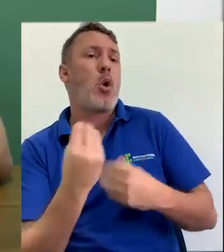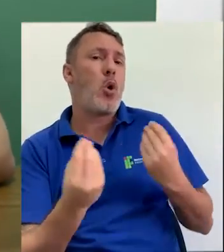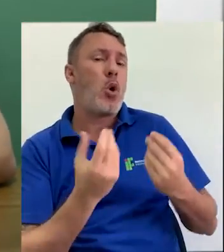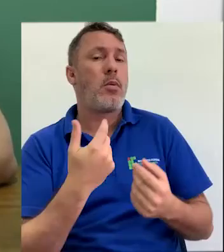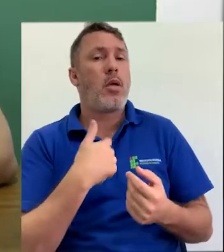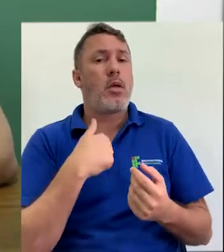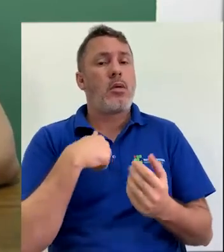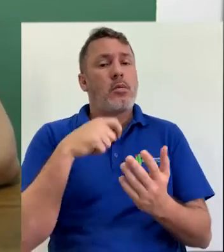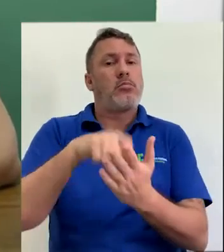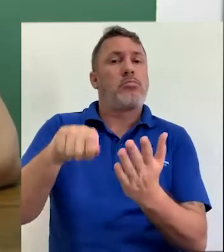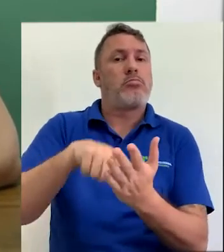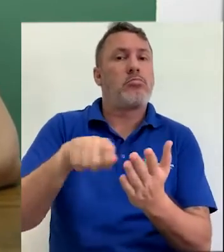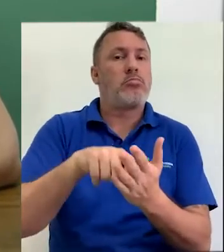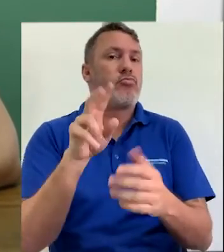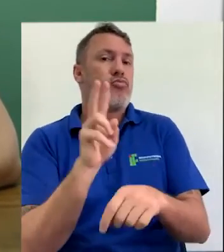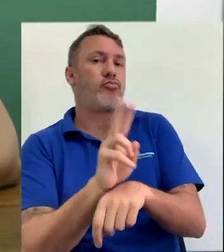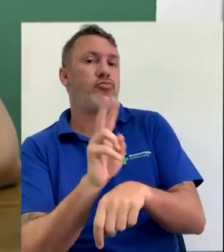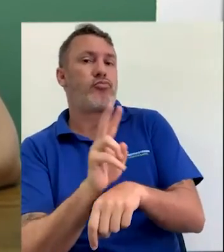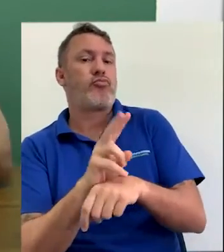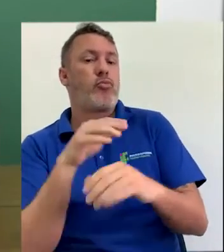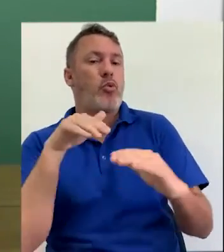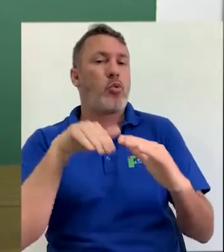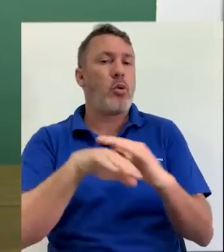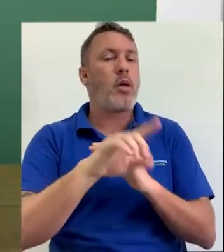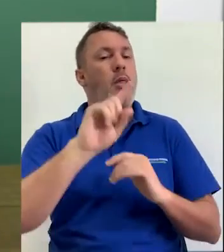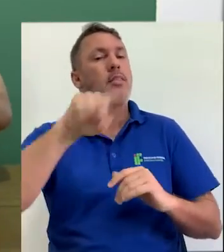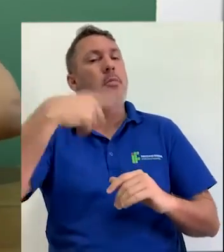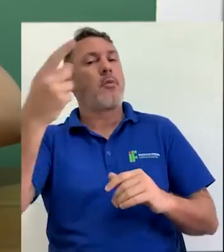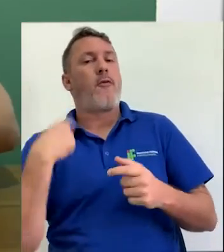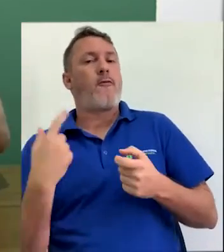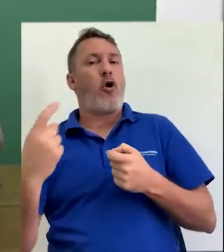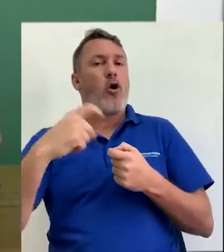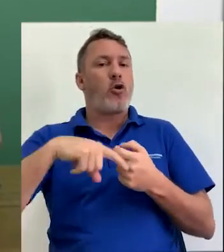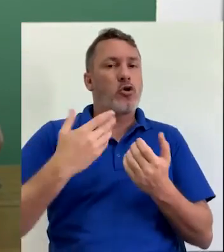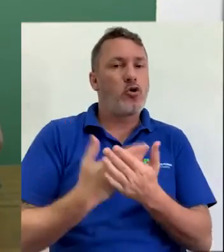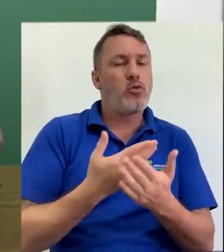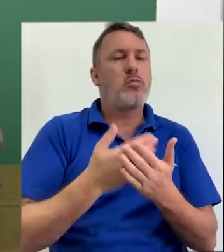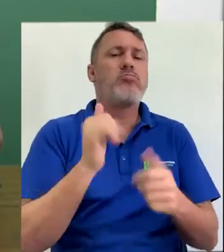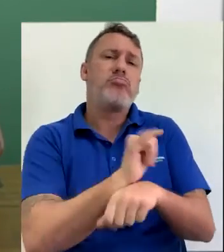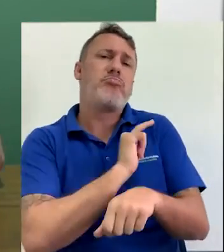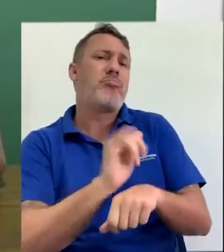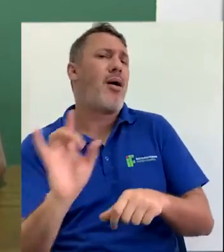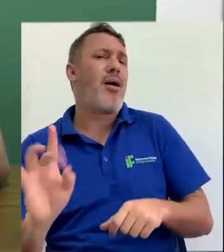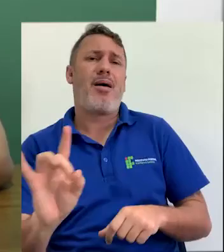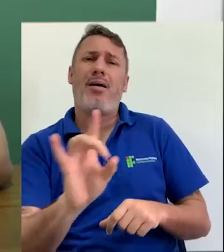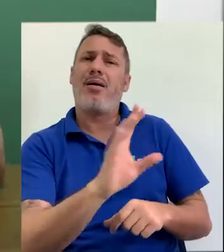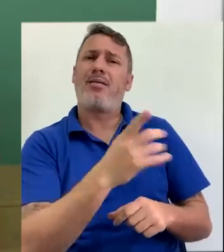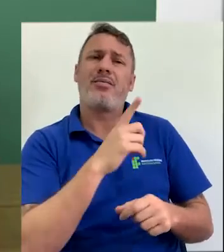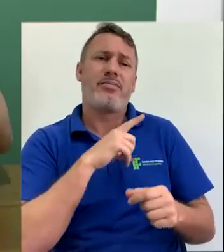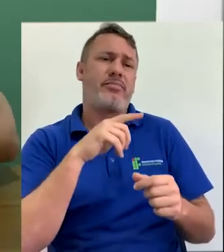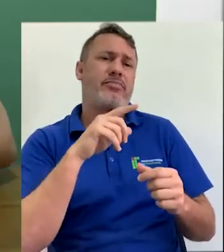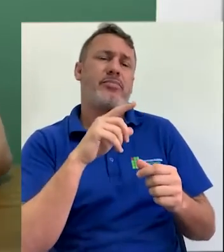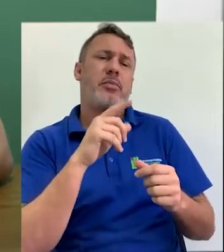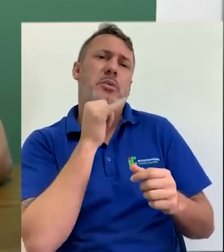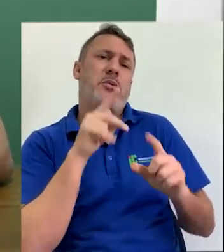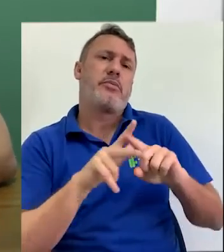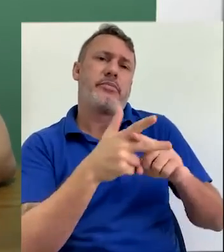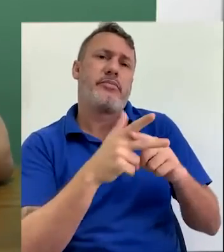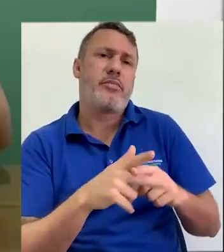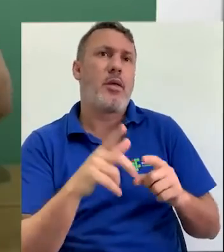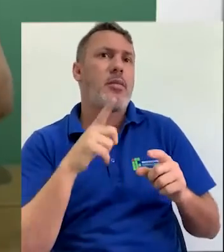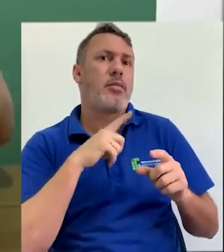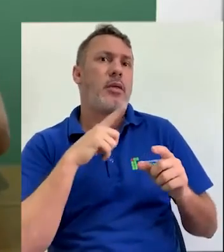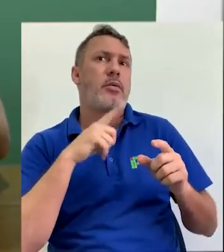eu faço as anotações enquanto eu estudo, depois eu retomo o conteúdo, eu tento fazer